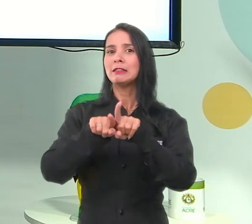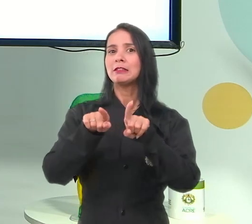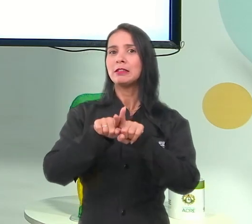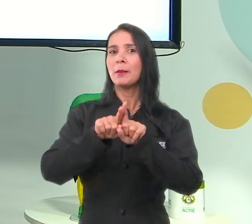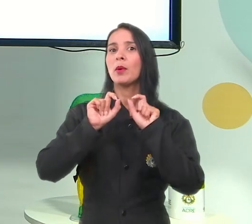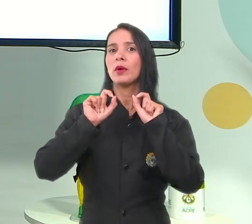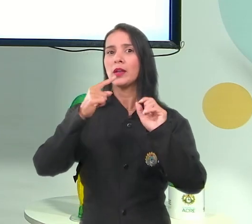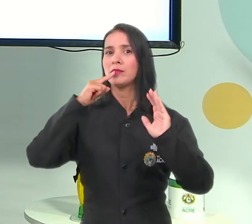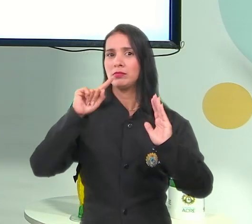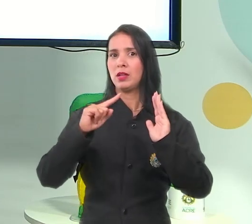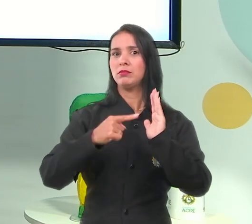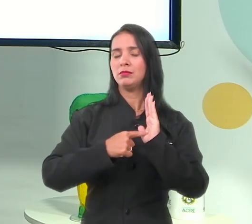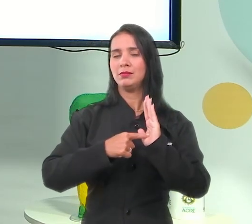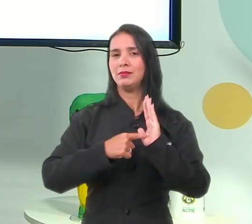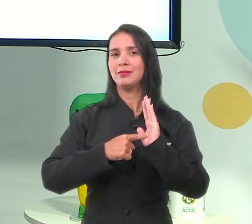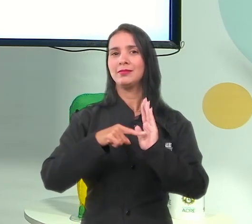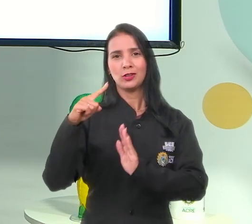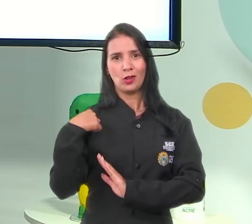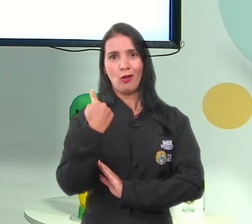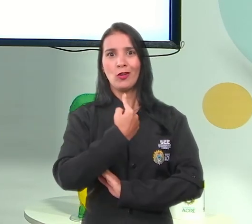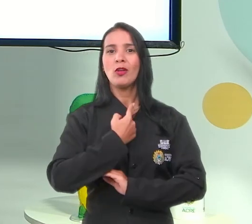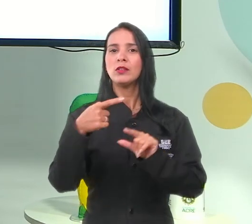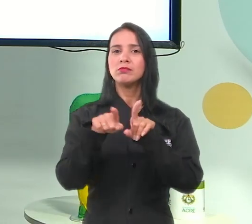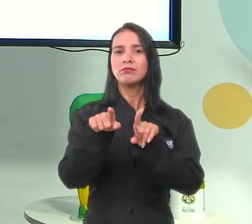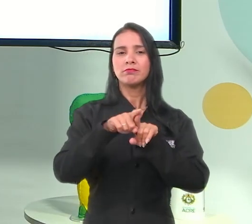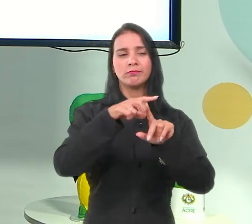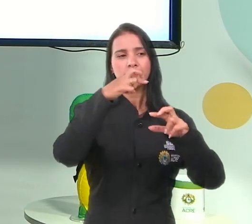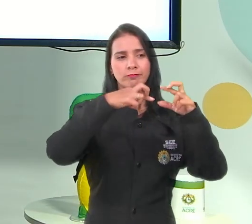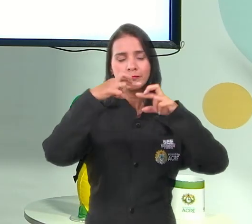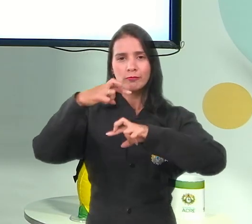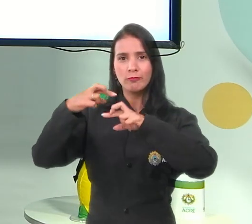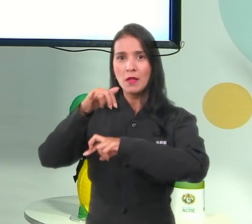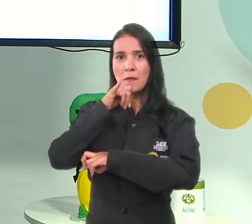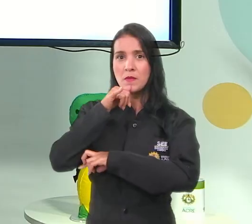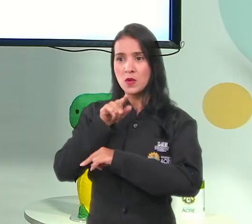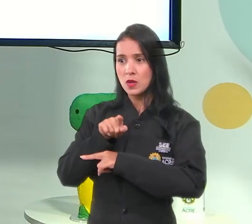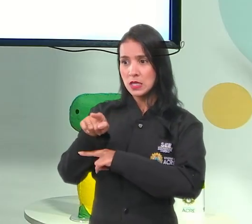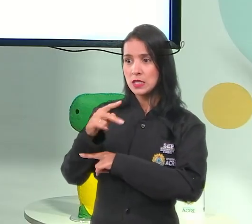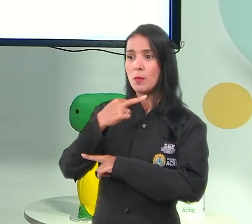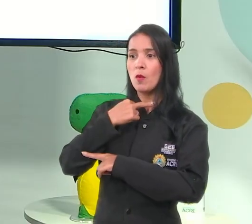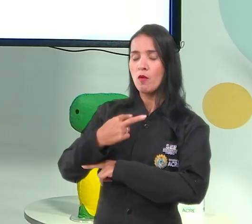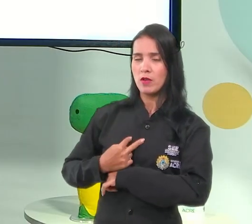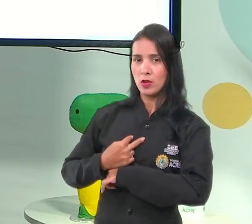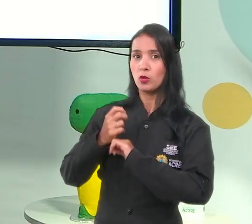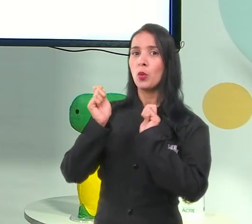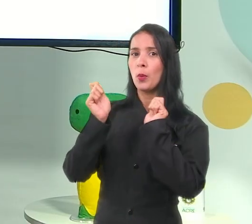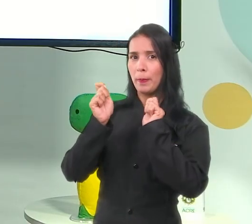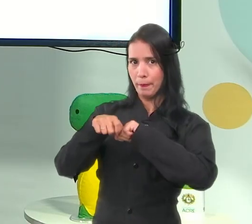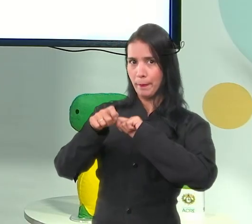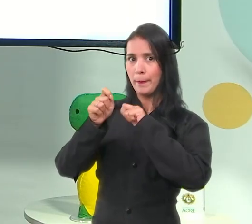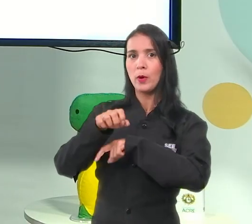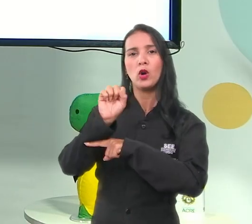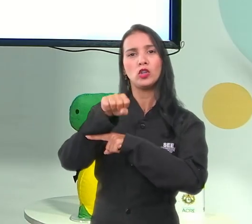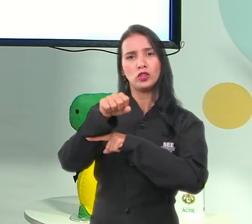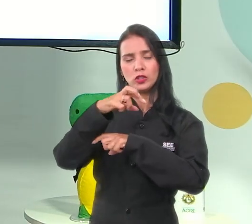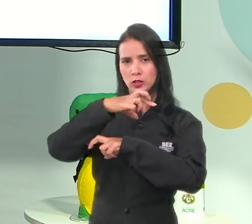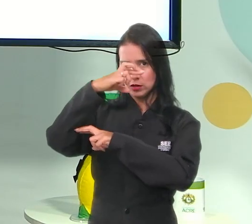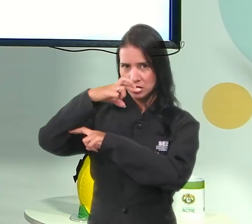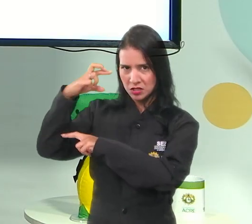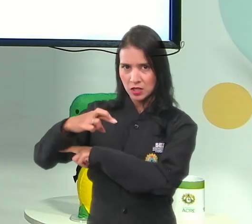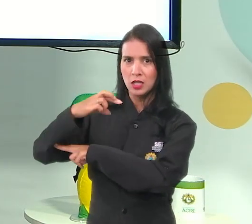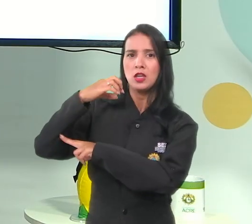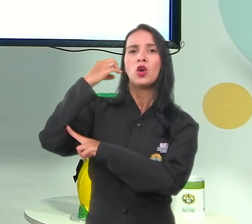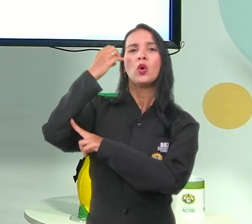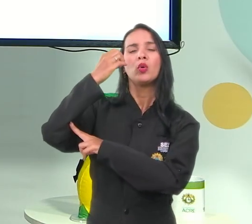Então, nós somos fiscalizadores. O vereador, ele pode fiscalizar, um deputado estadual, ele pode